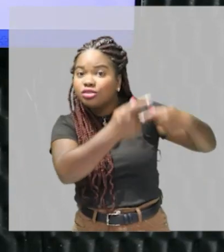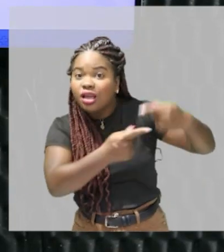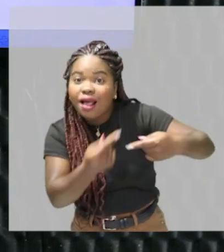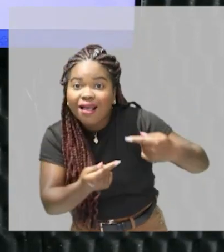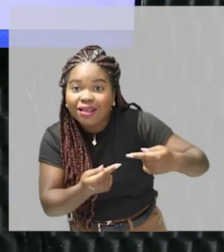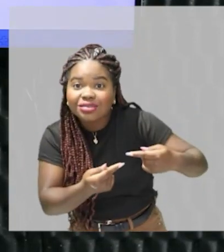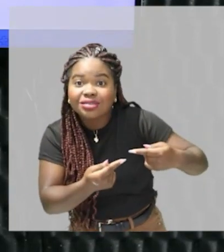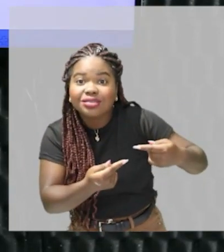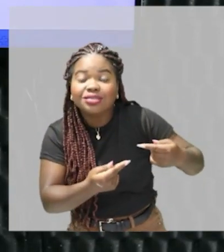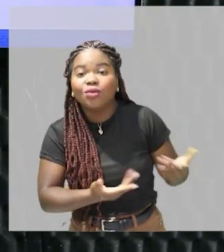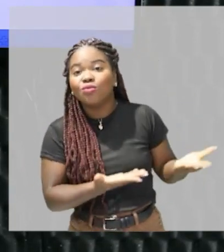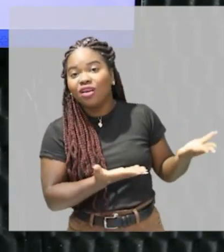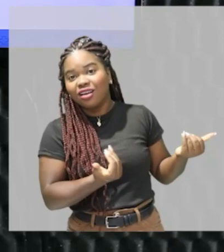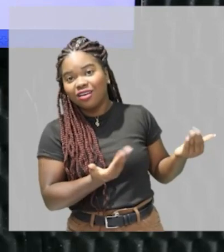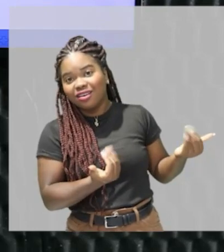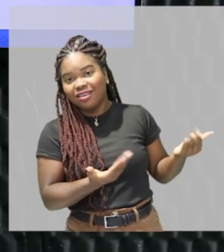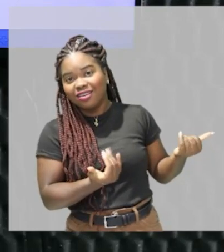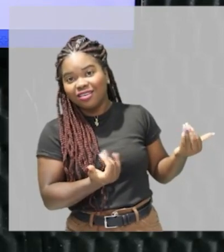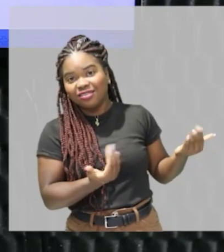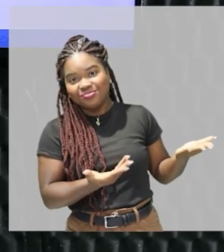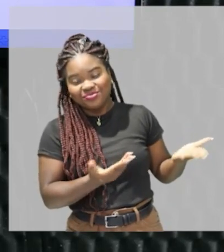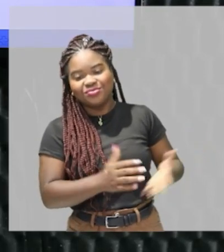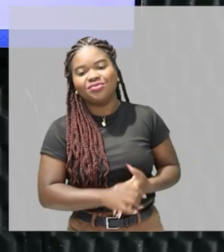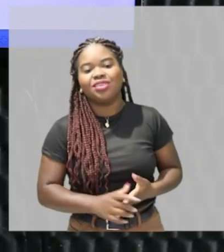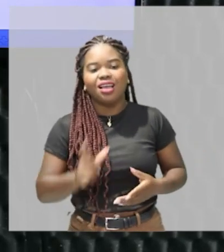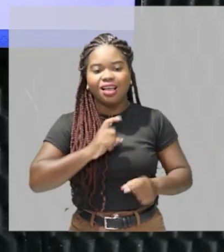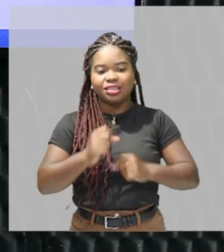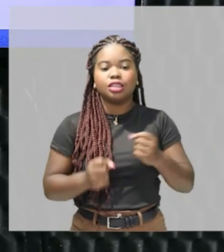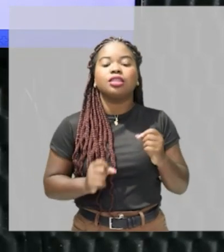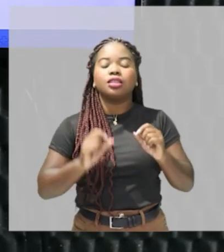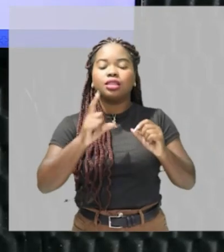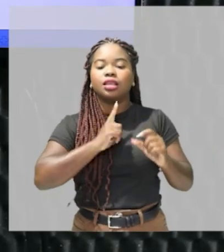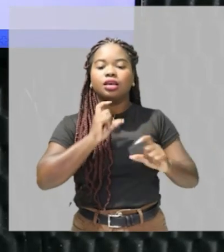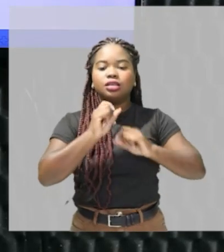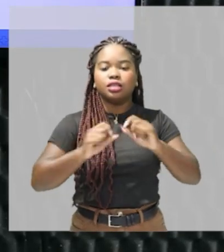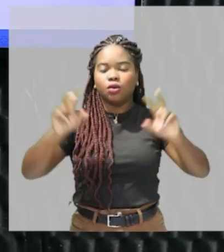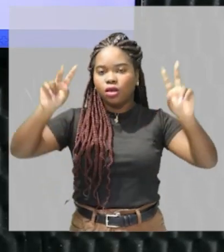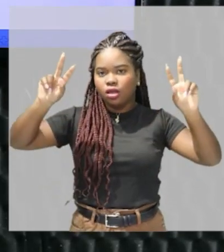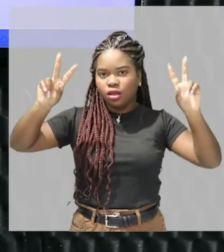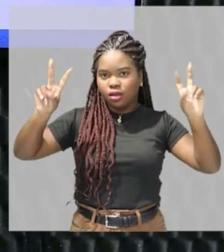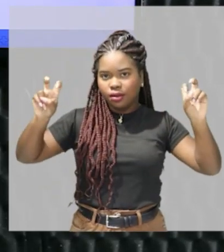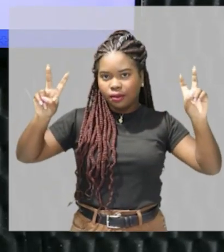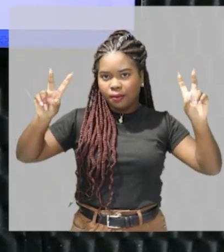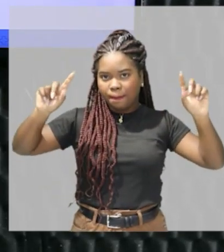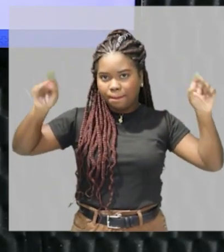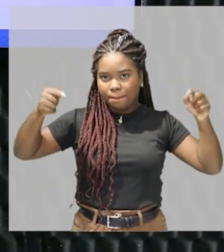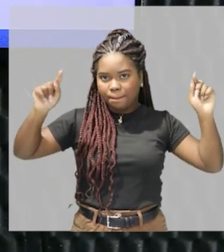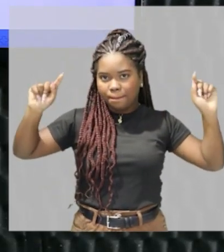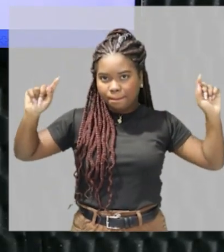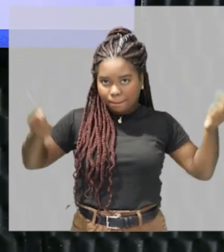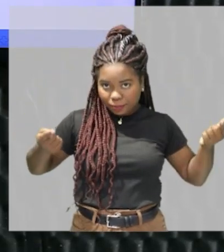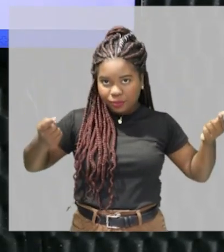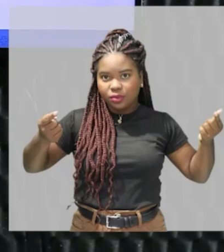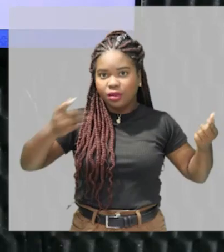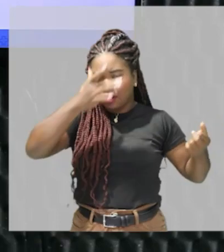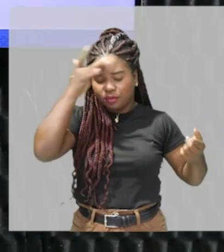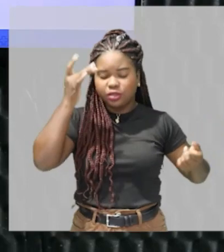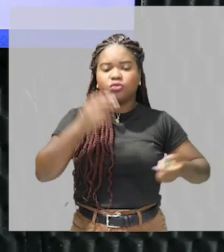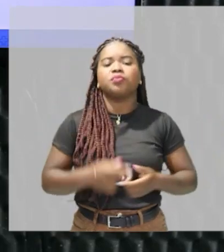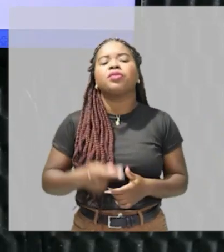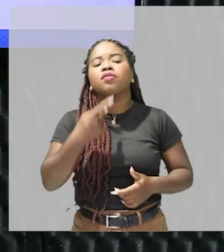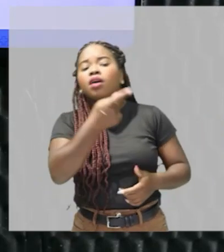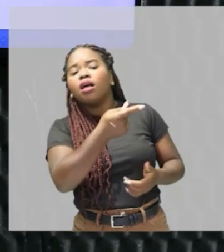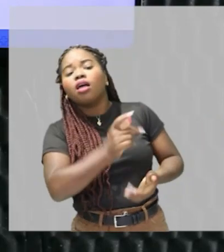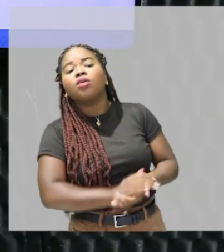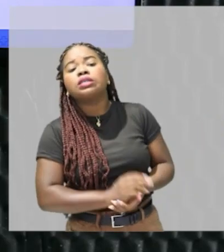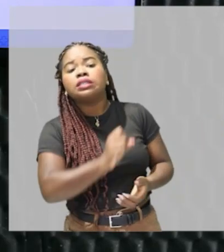jovem. Aí tem uma citação, quando você vê aspas, é porque é a fala de alguém. Tá? Então, alguém disse, se a